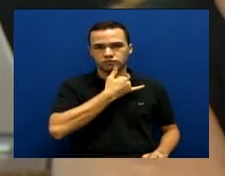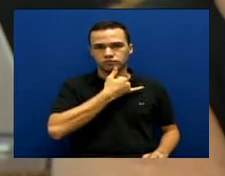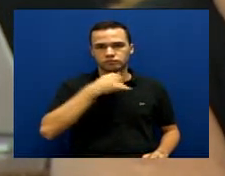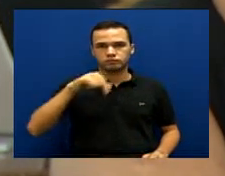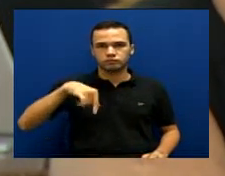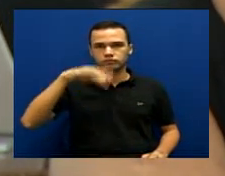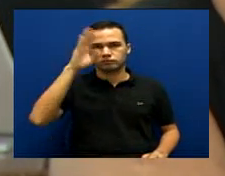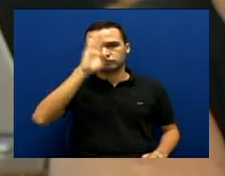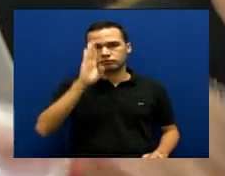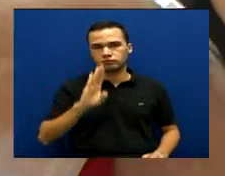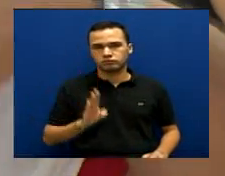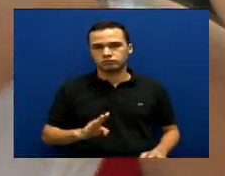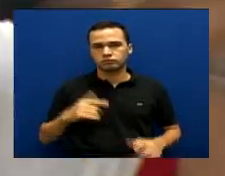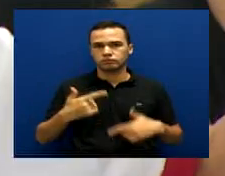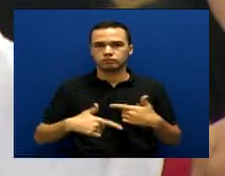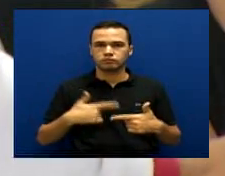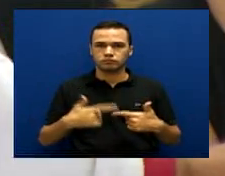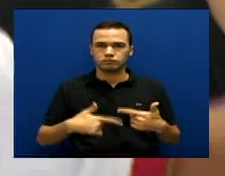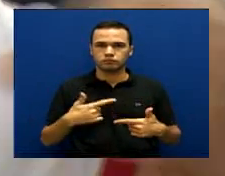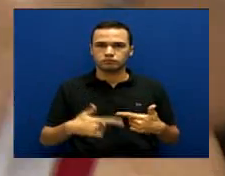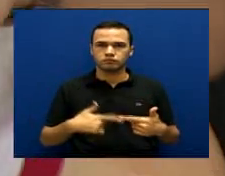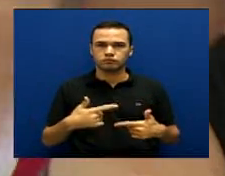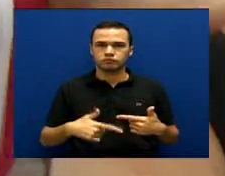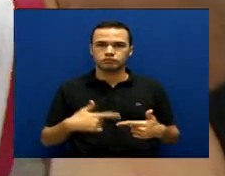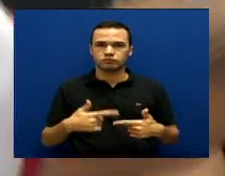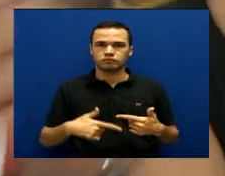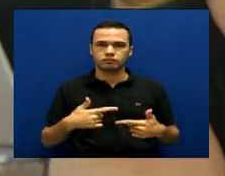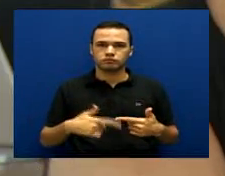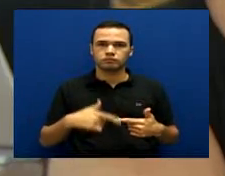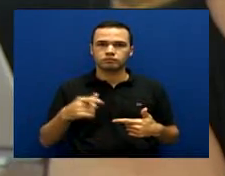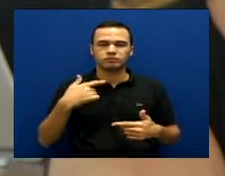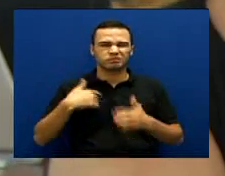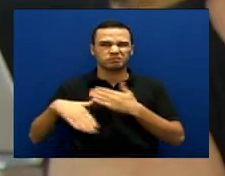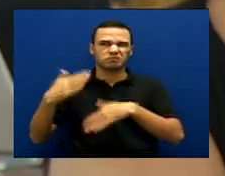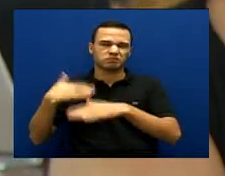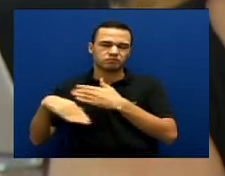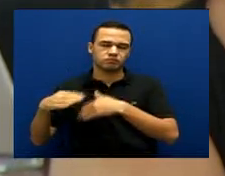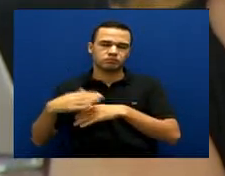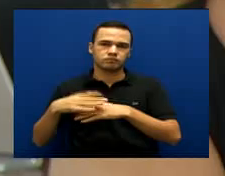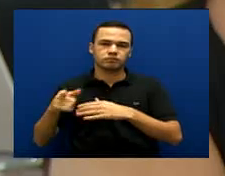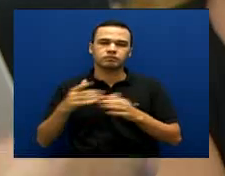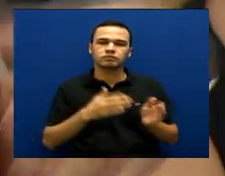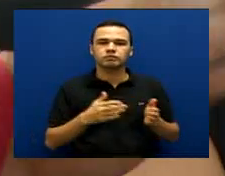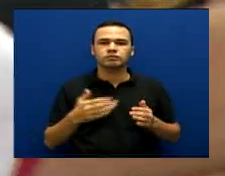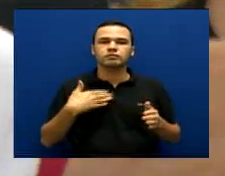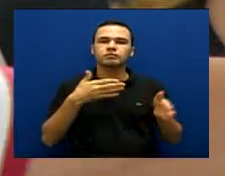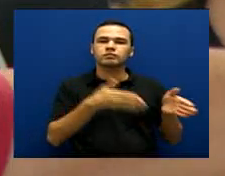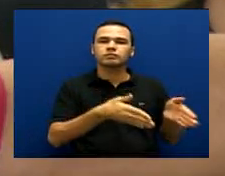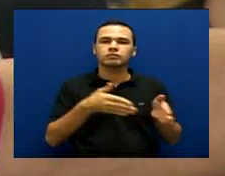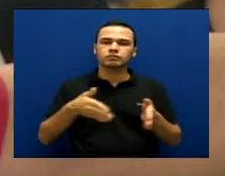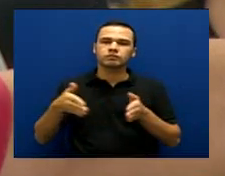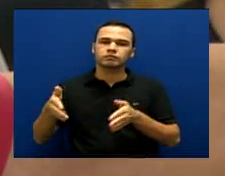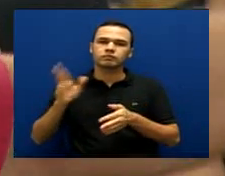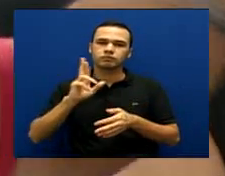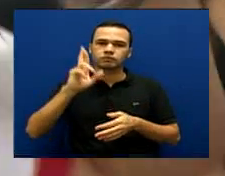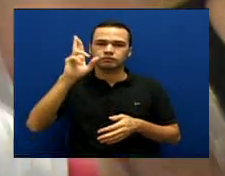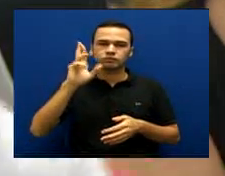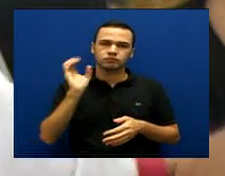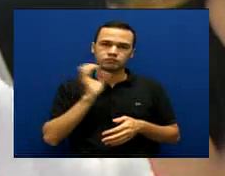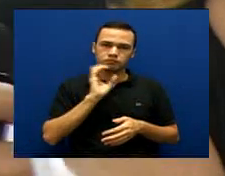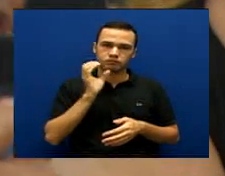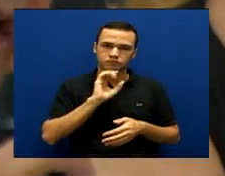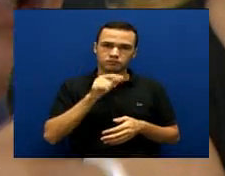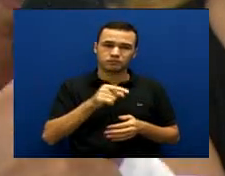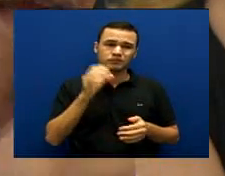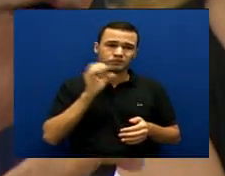brasil trabalha há décadas gerenciando sempre o passado quem gerencia cemitério cuida de urgência quem